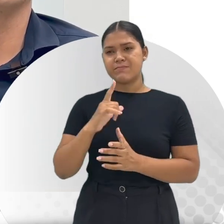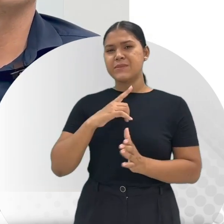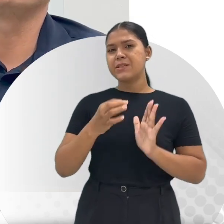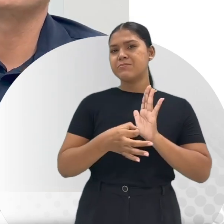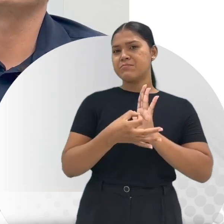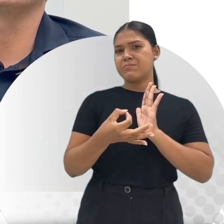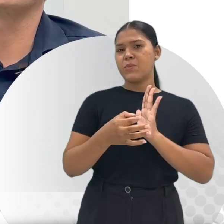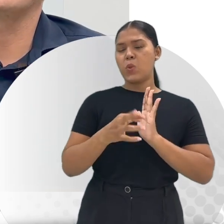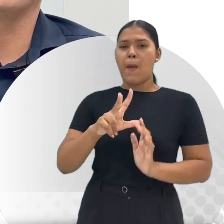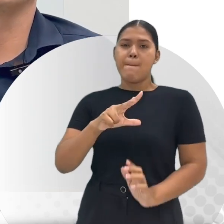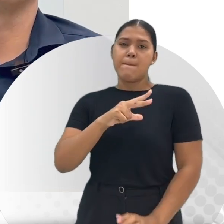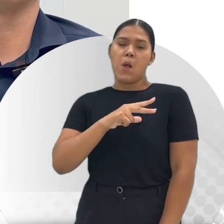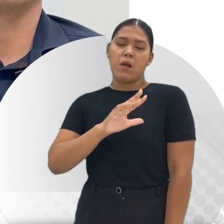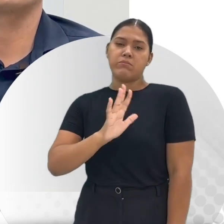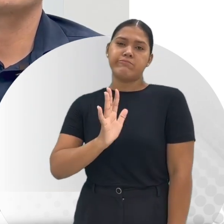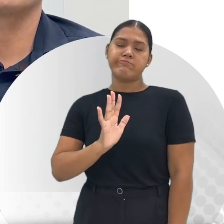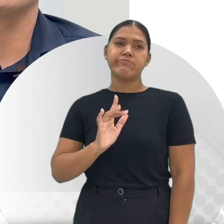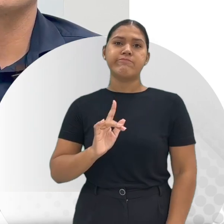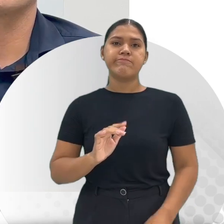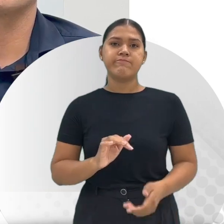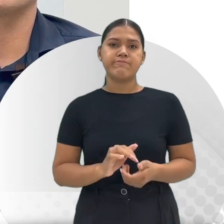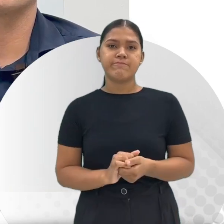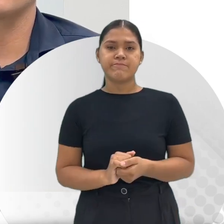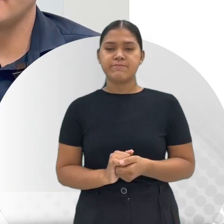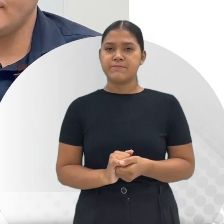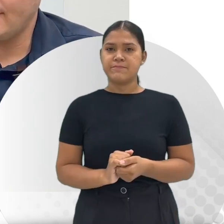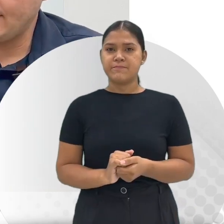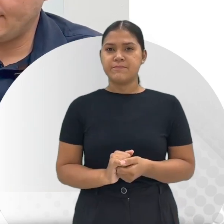nada privado, né?